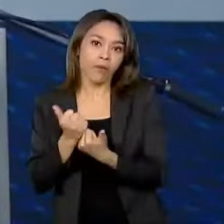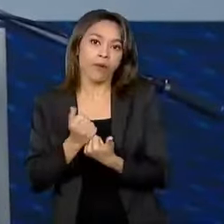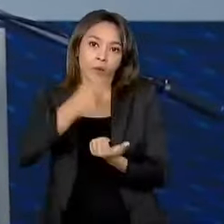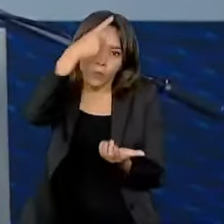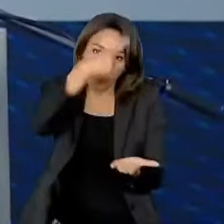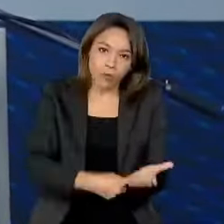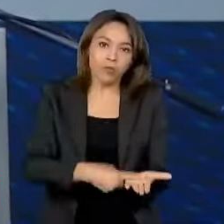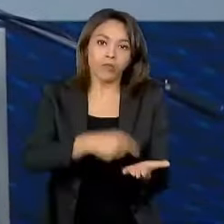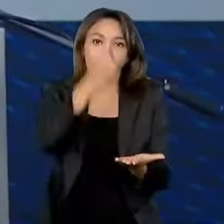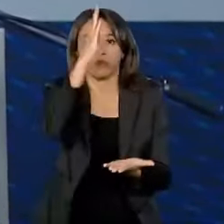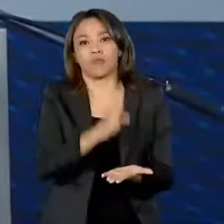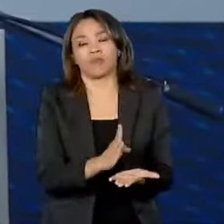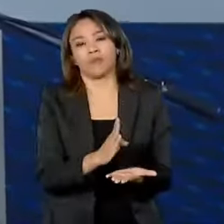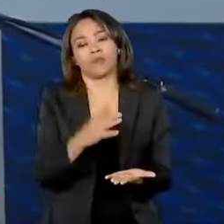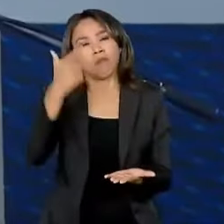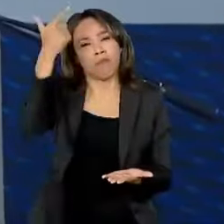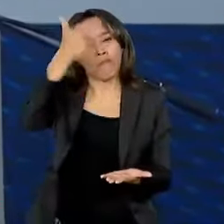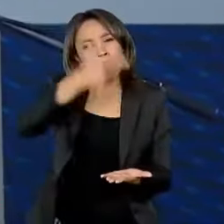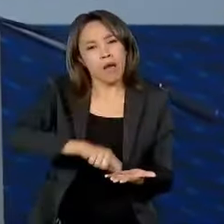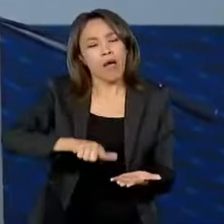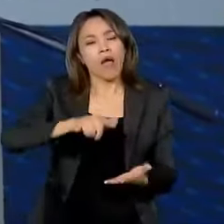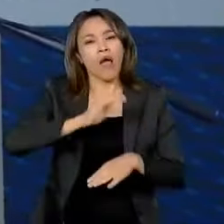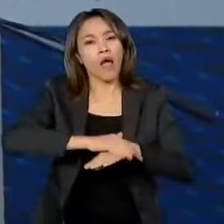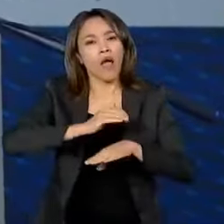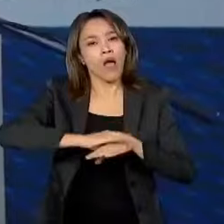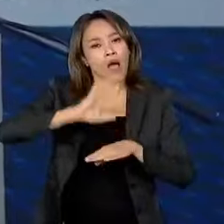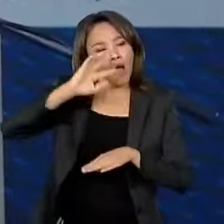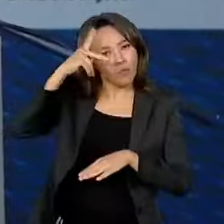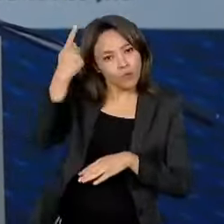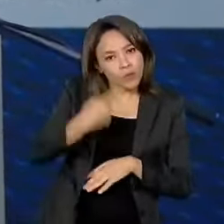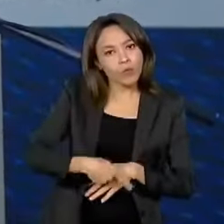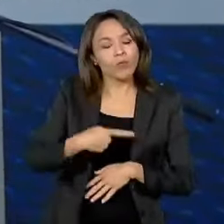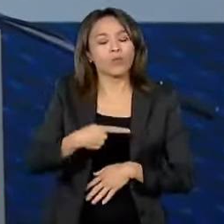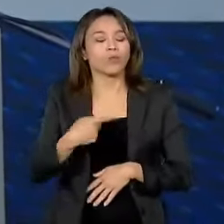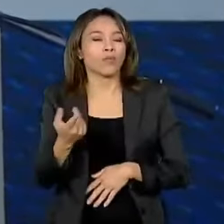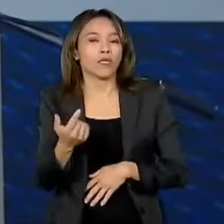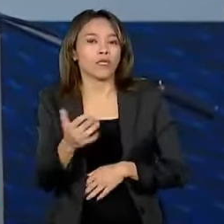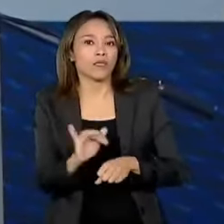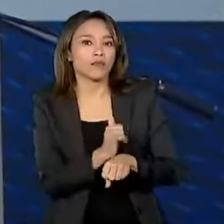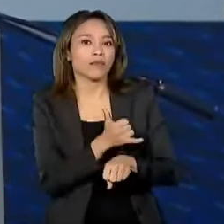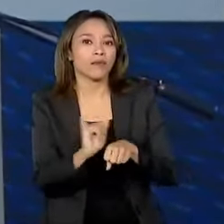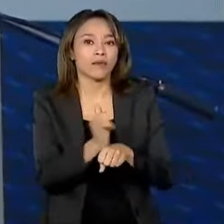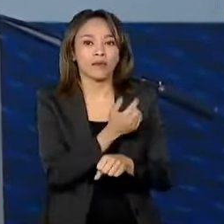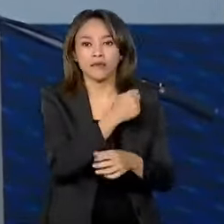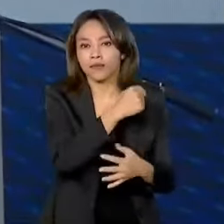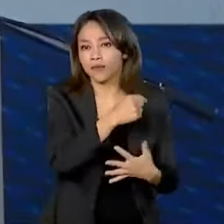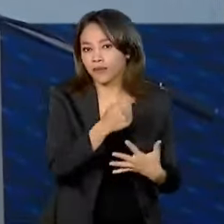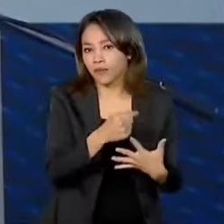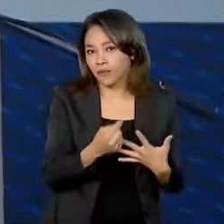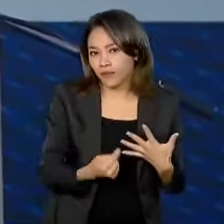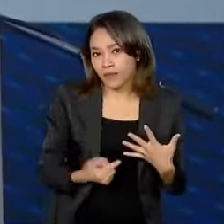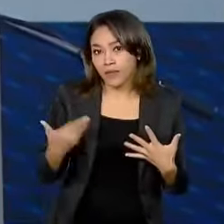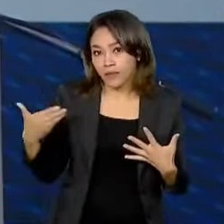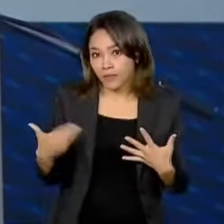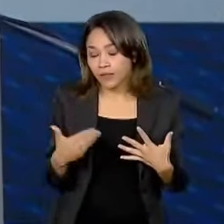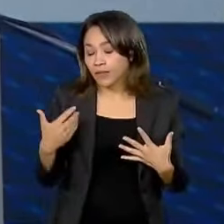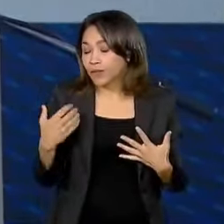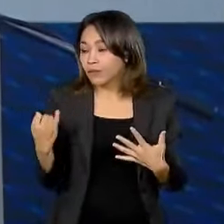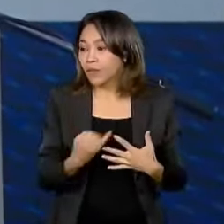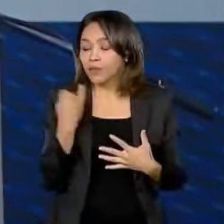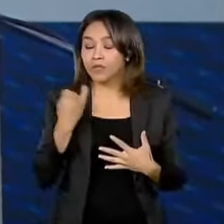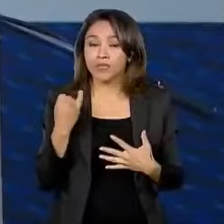conquistar maior autonomia estratégica, essencial diante das múltiplas crises